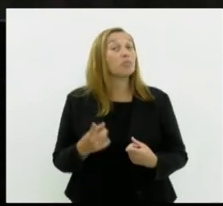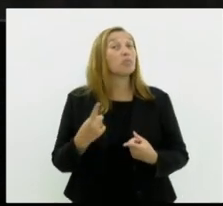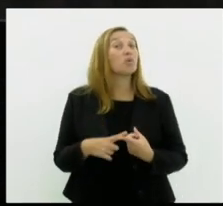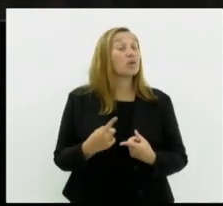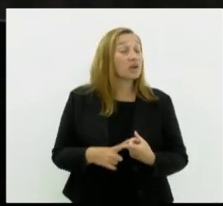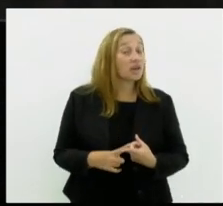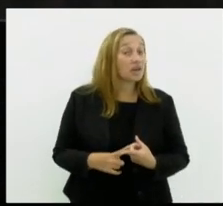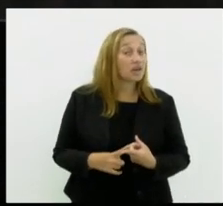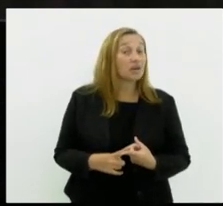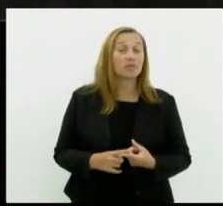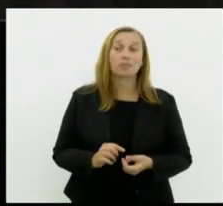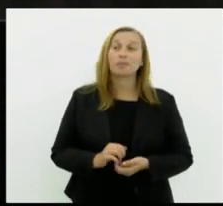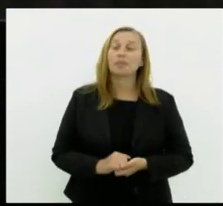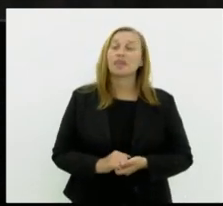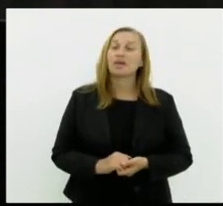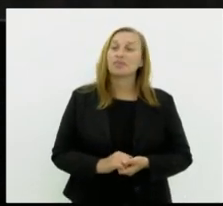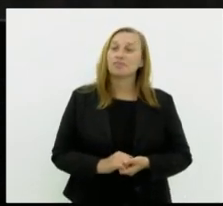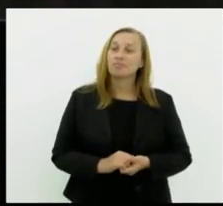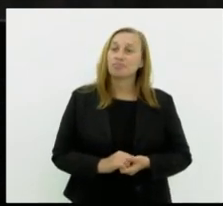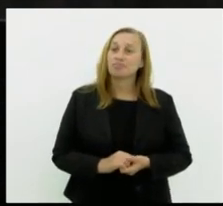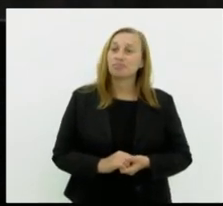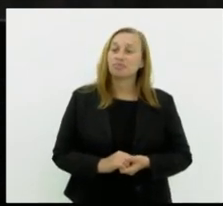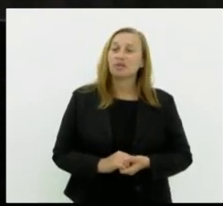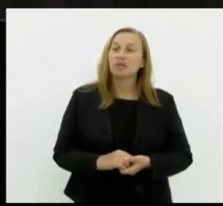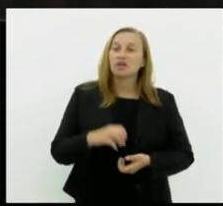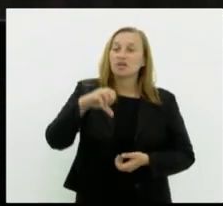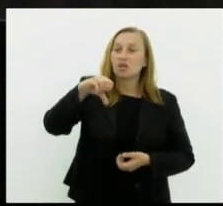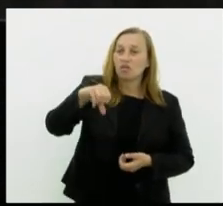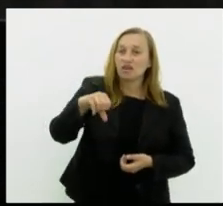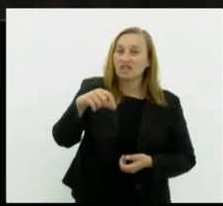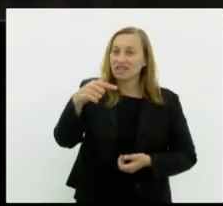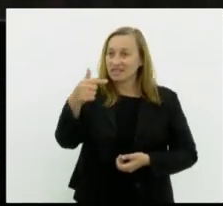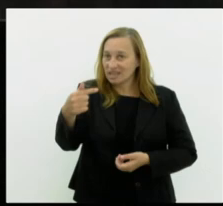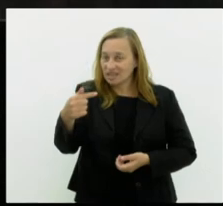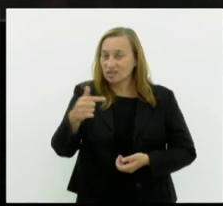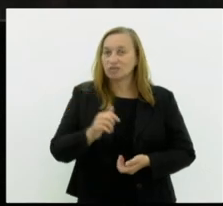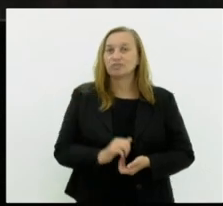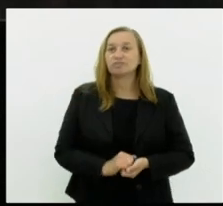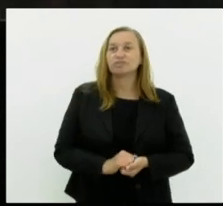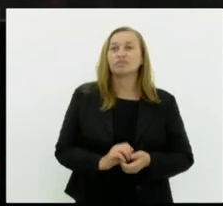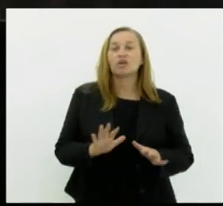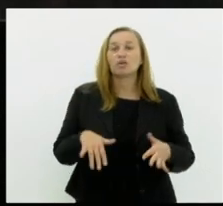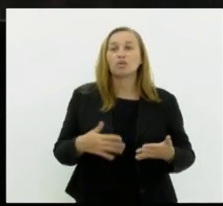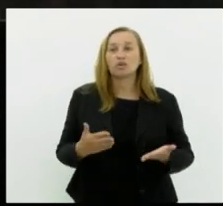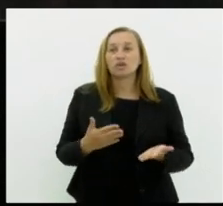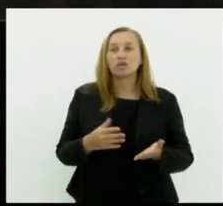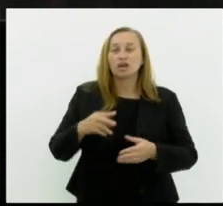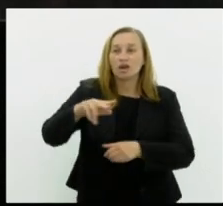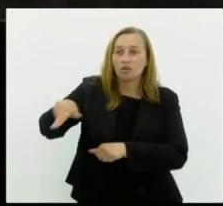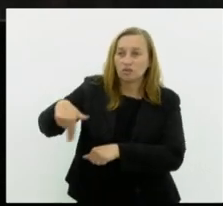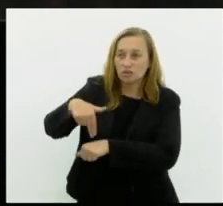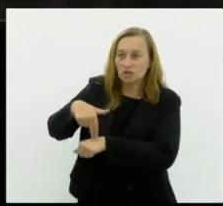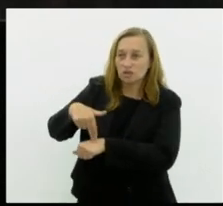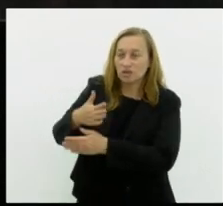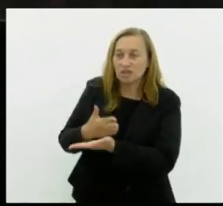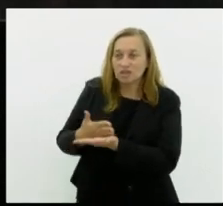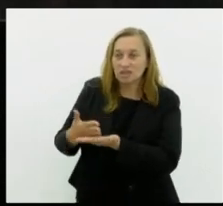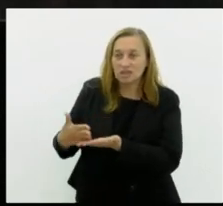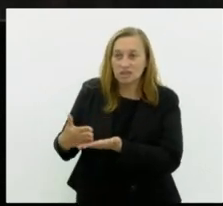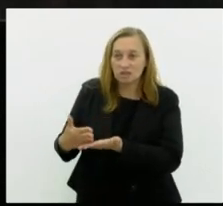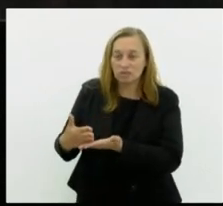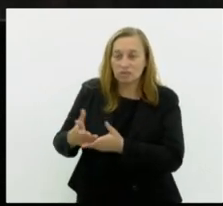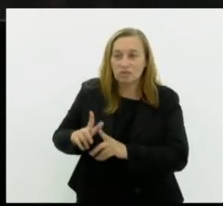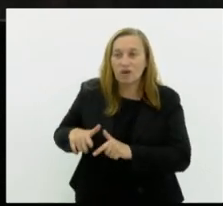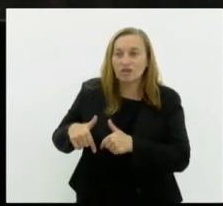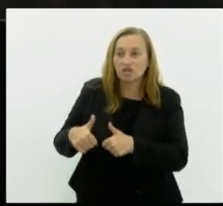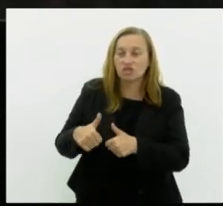data cabalística. Desde 97, quando a União começou a expoliar os estados